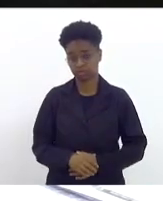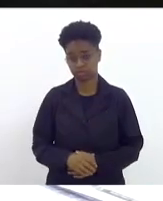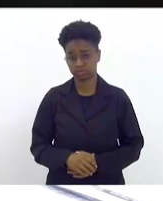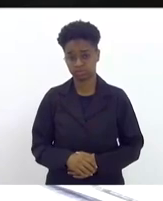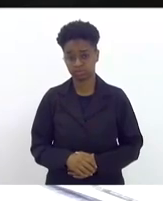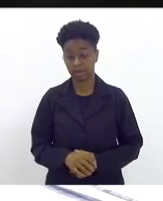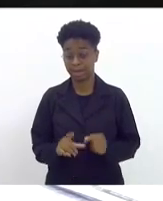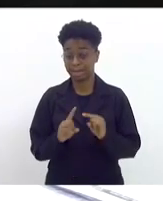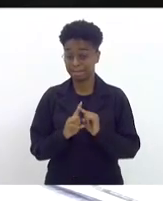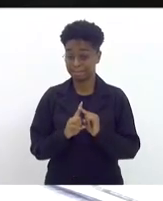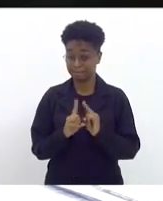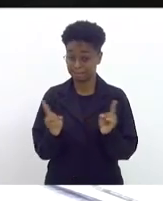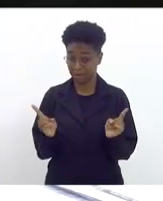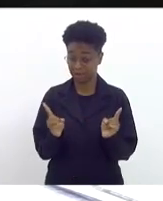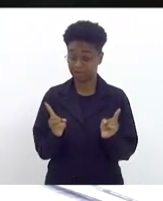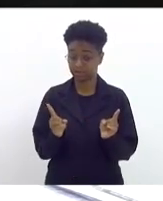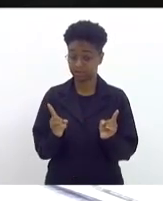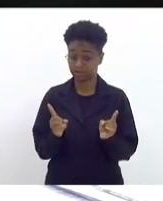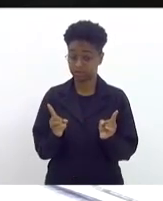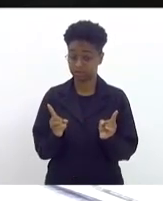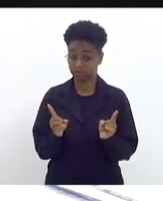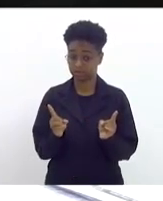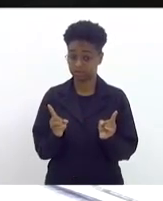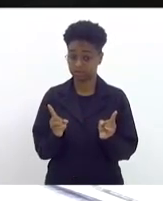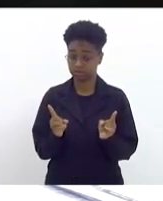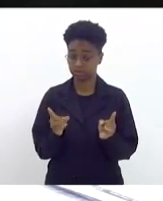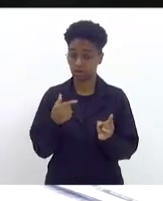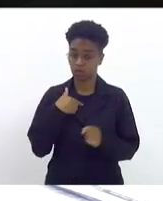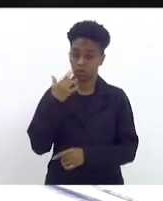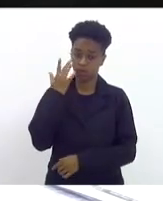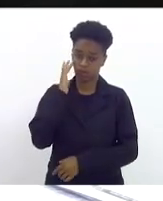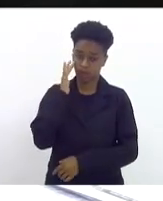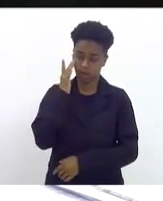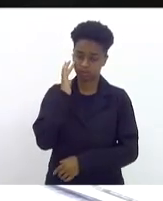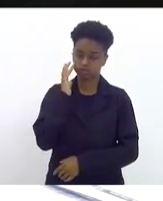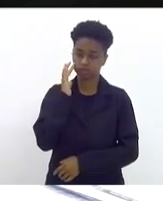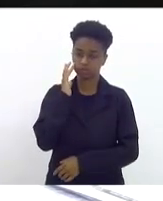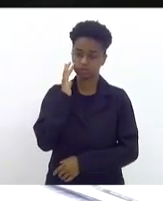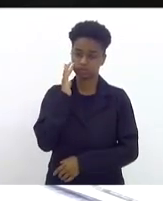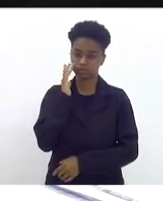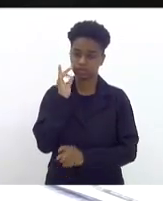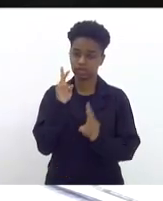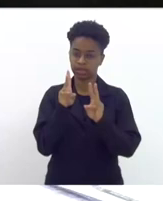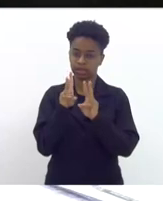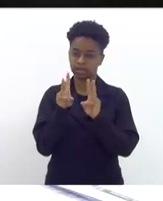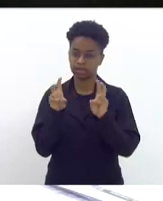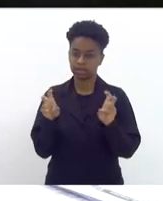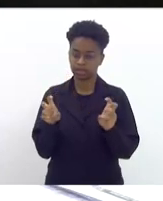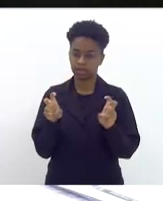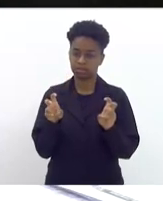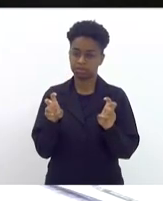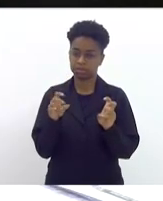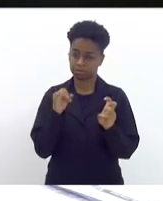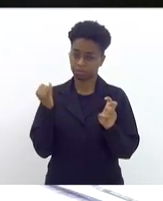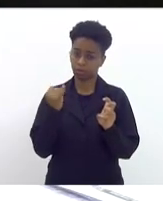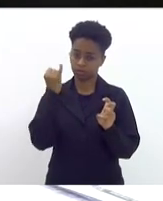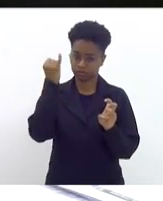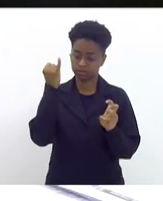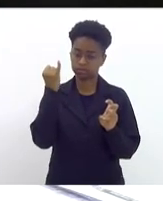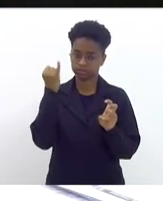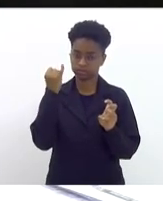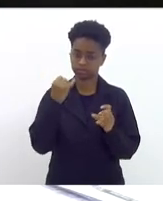Mas de qualquer forma eu acho que este tema é relevante